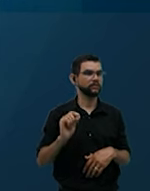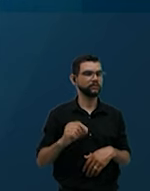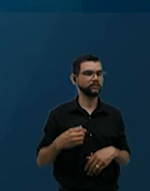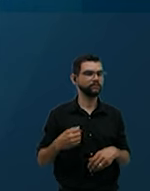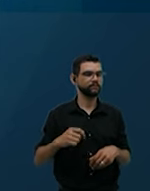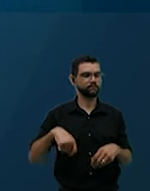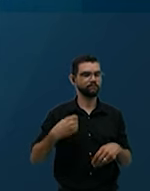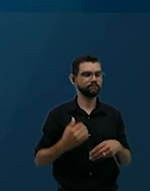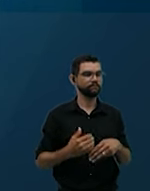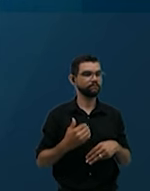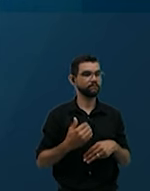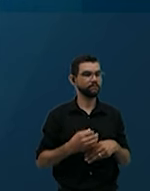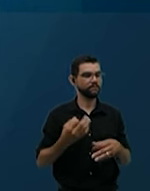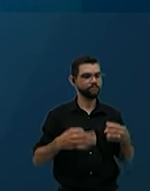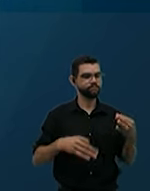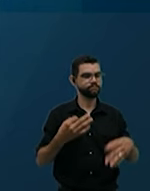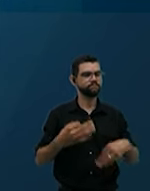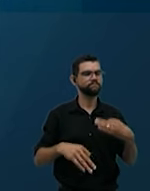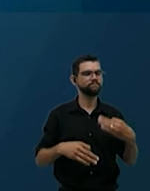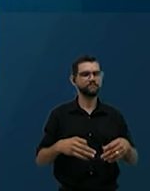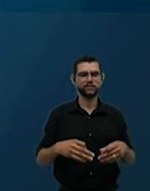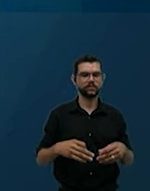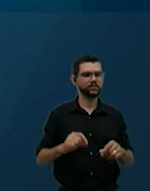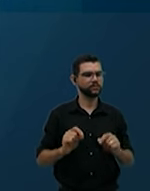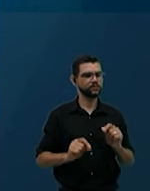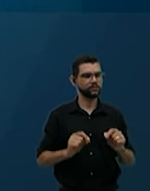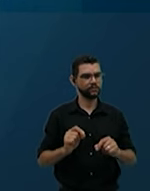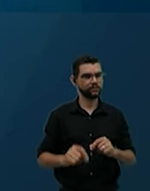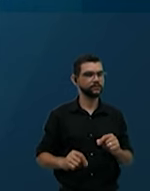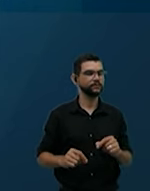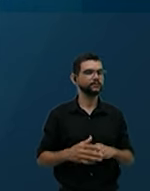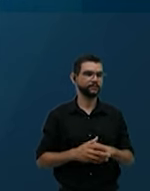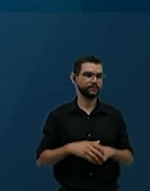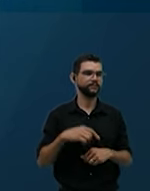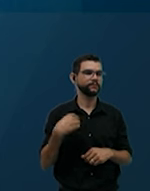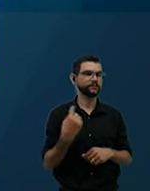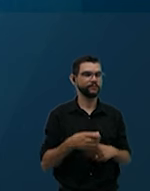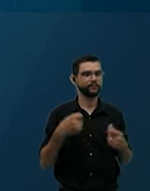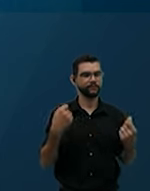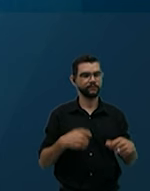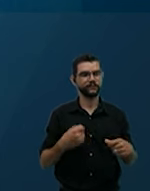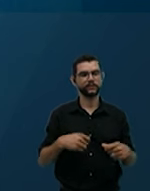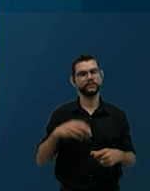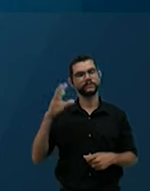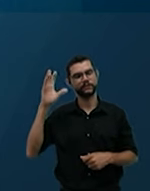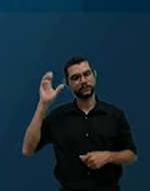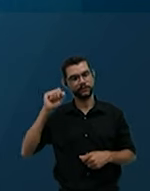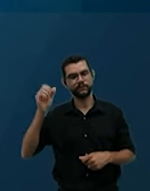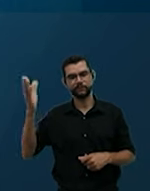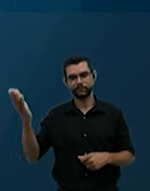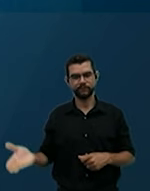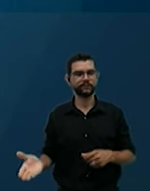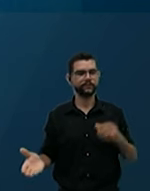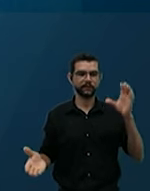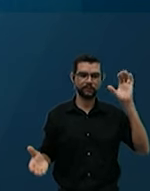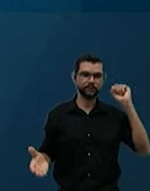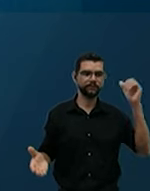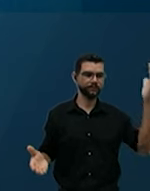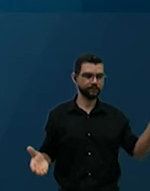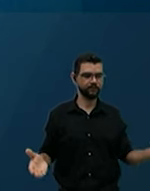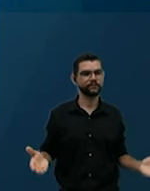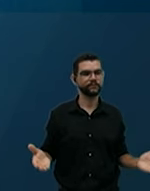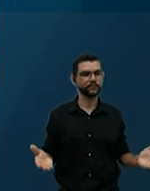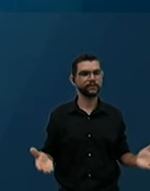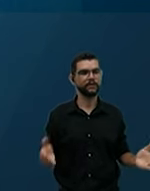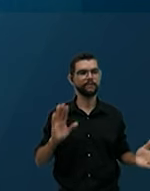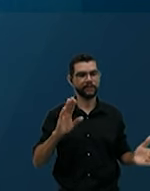Então, nós precisamos realmente ouvir os clamores das partes com os ouvidos da lei, devemos enxergar as questões